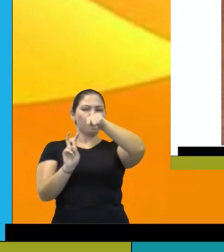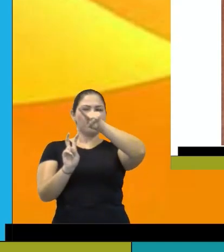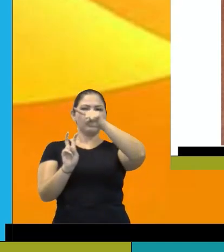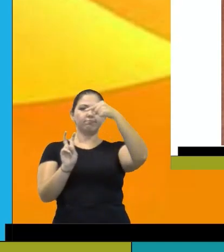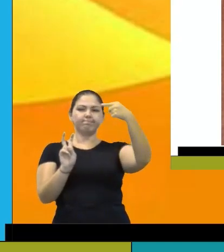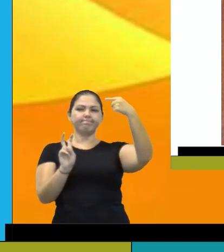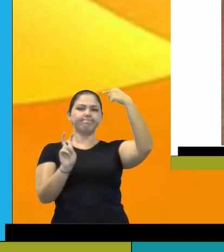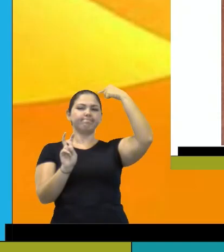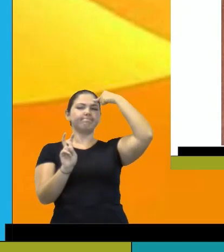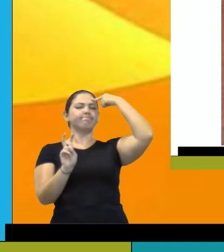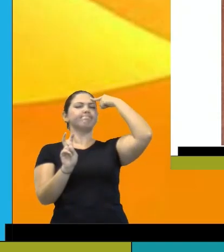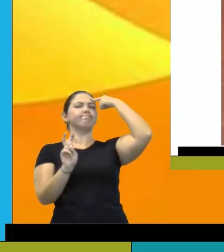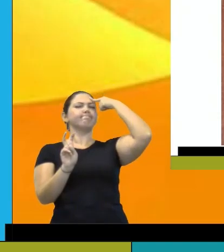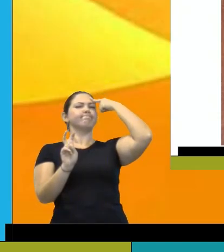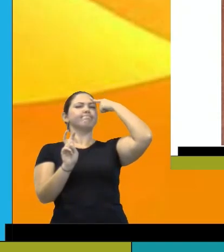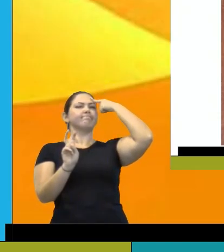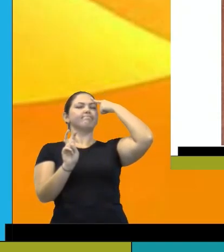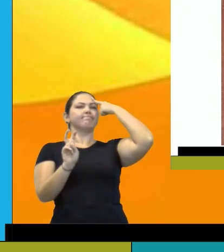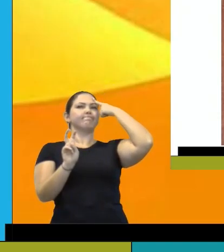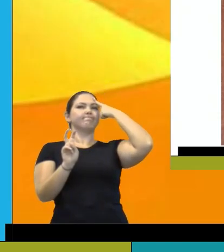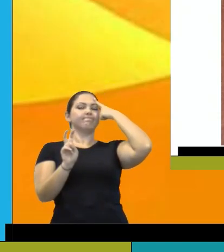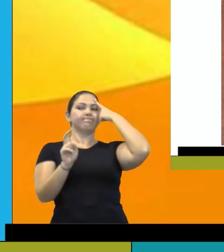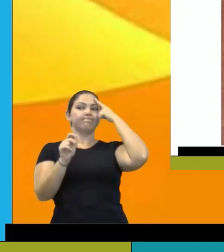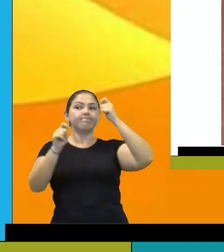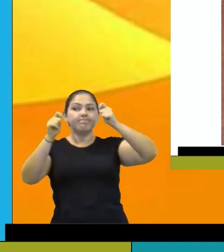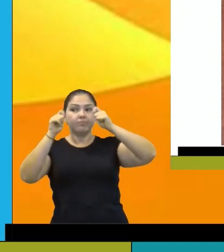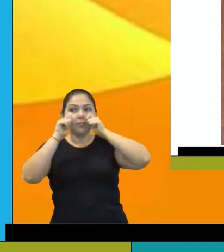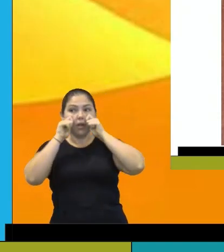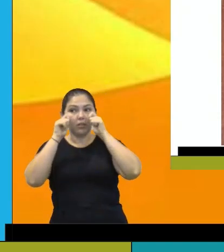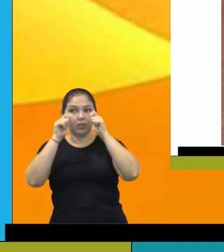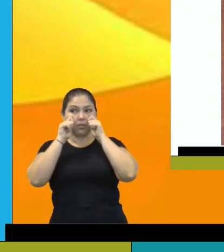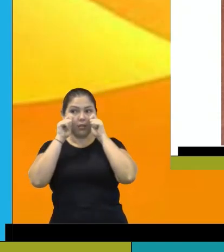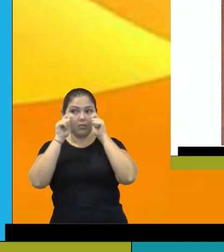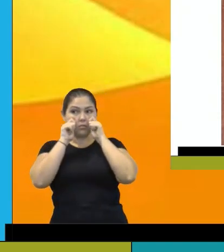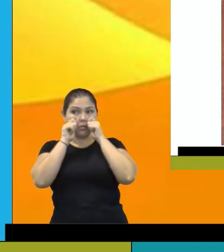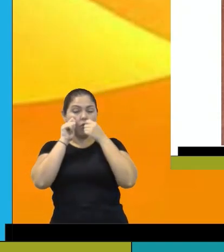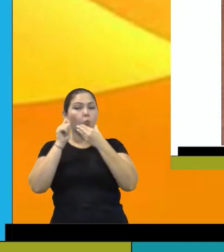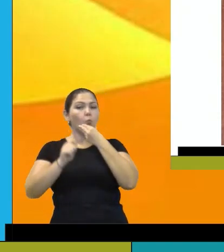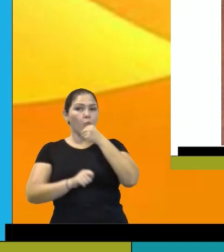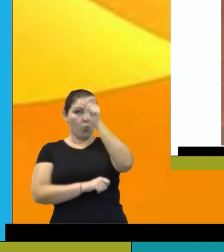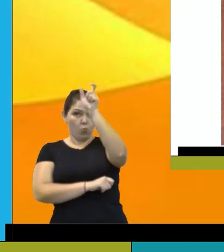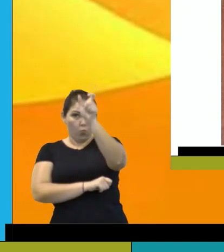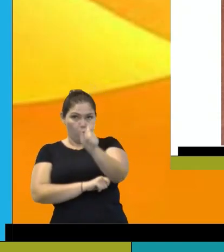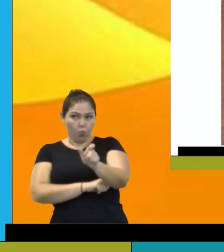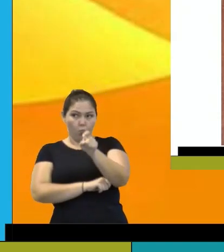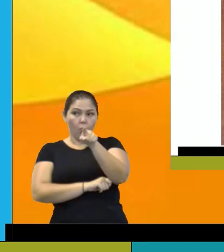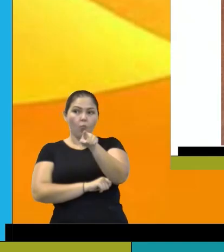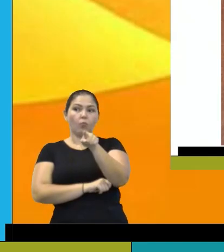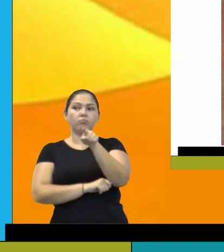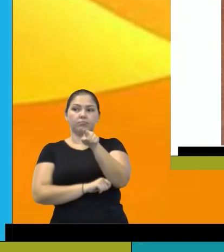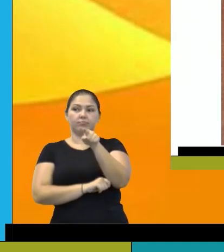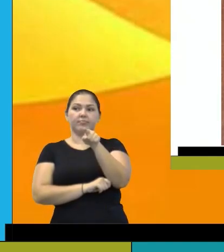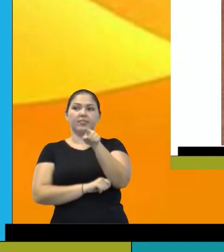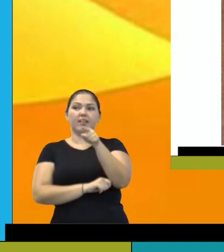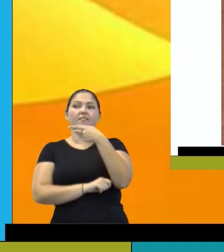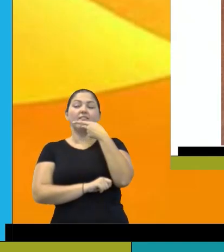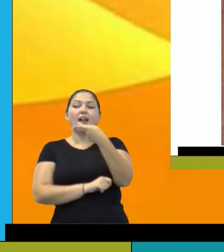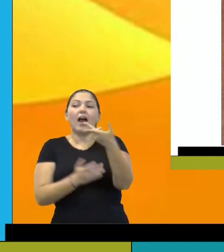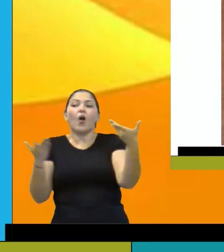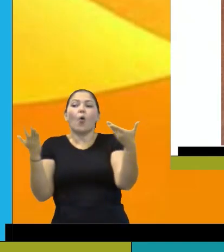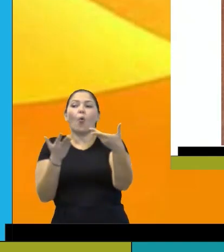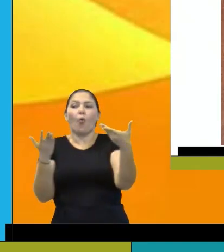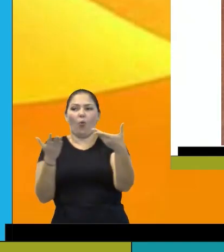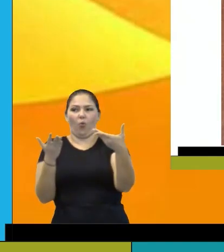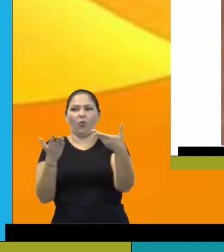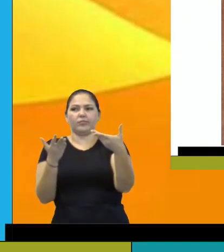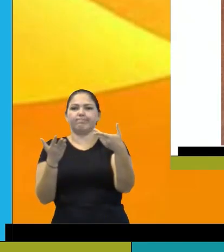gentileza, ficassem muito atentos a esse pensador que nós iremos tratar a partir de agora, pois,